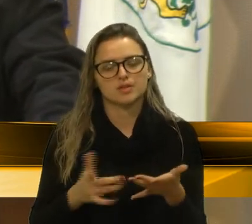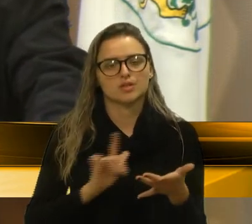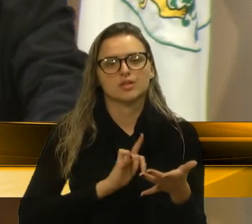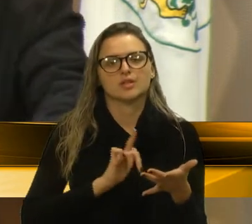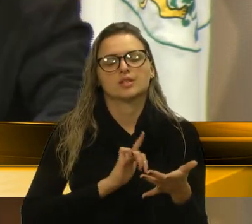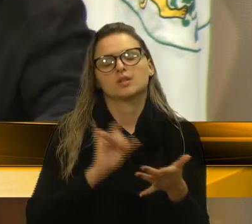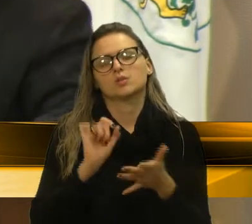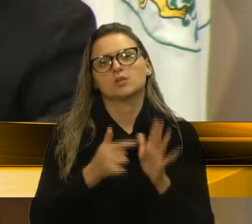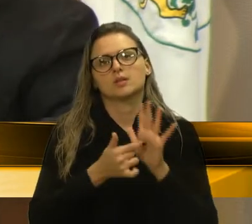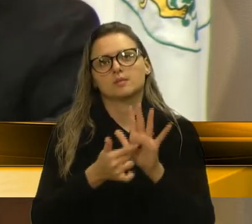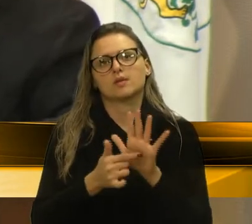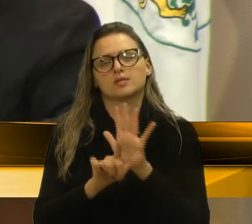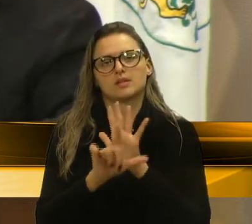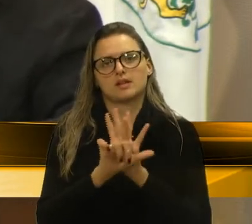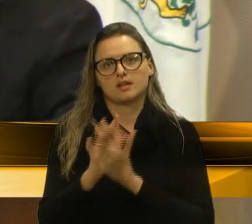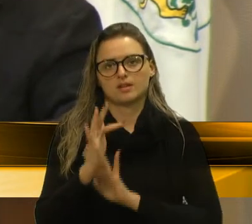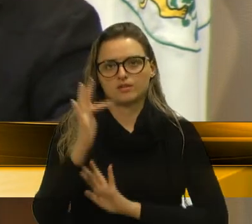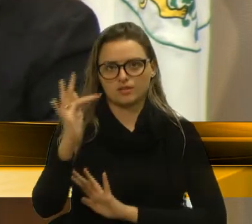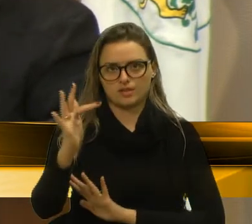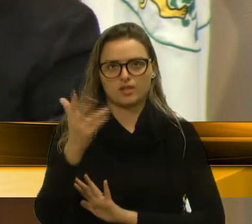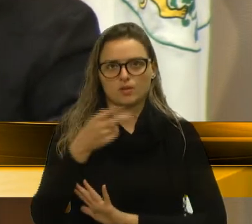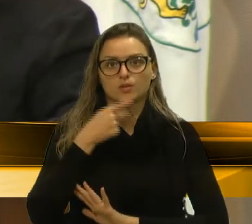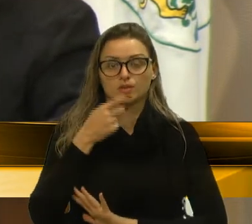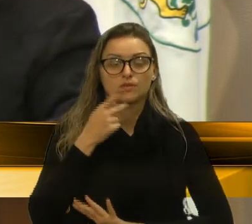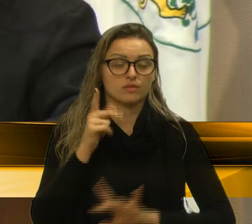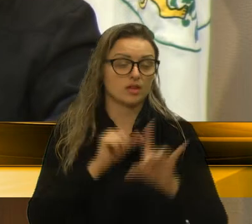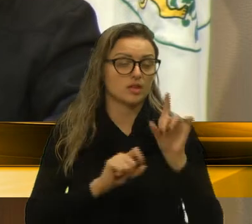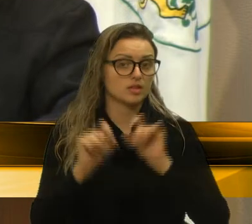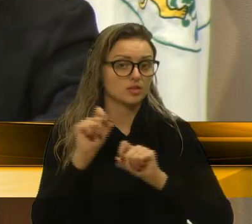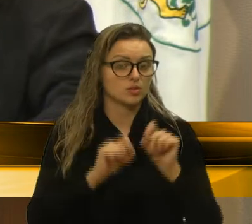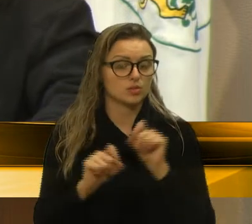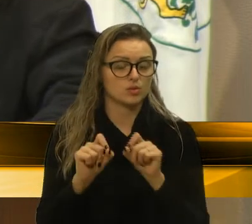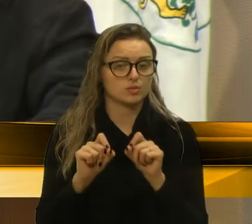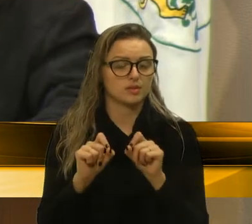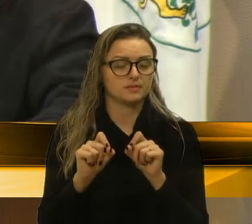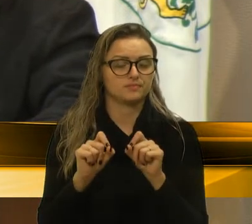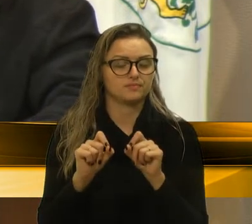na legislação federal de que trata das